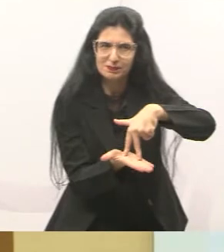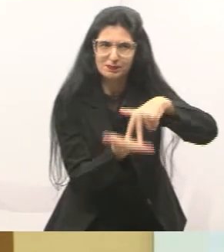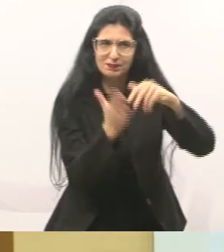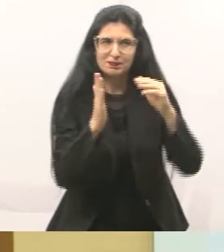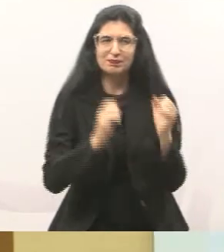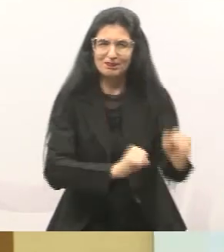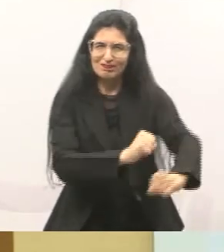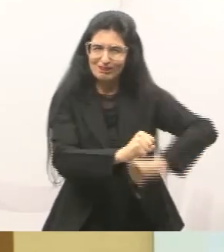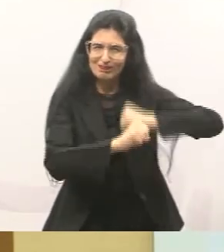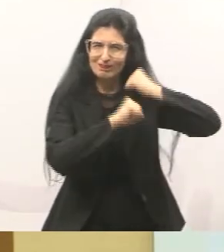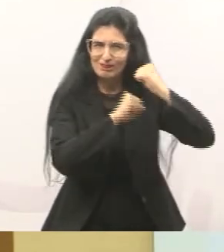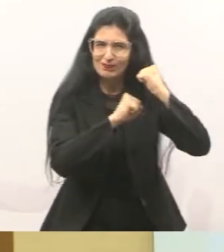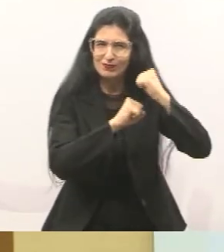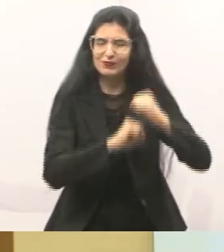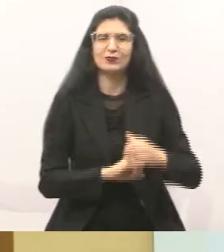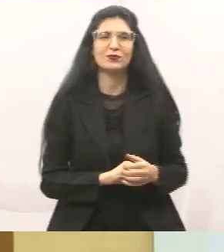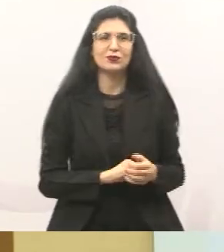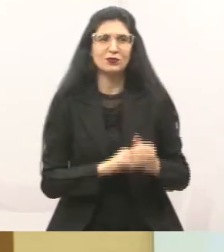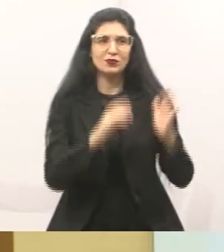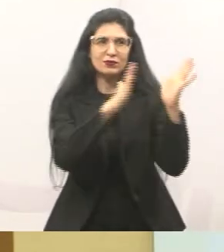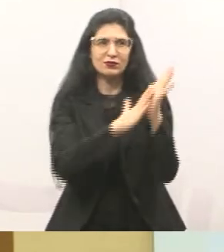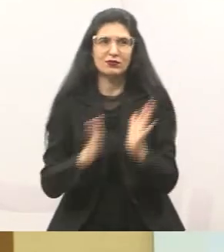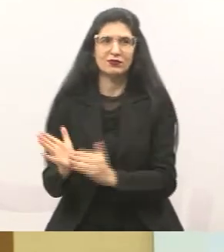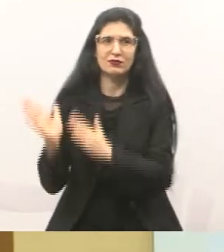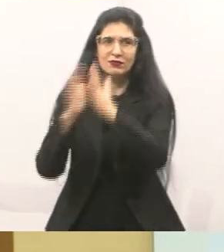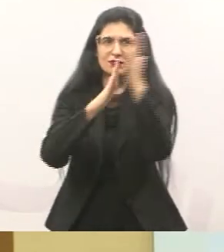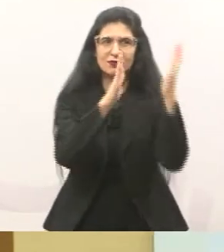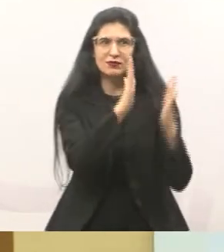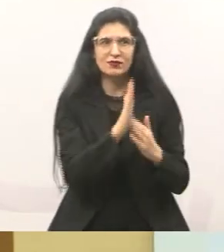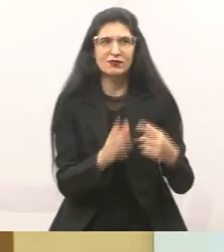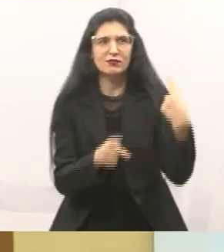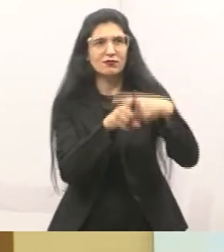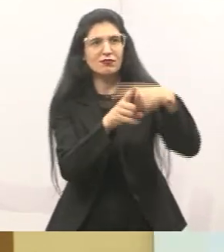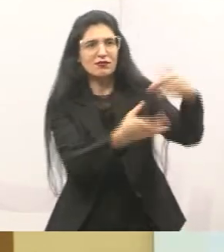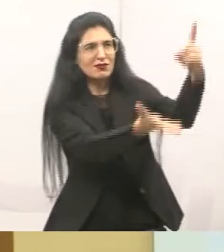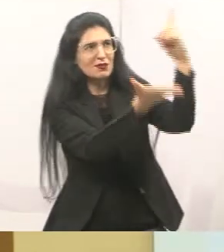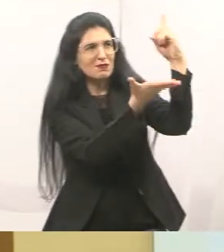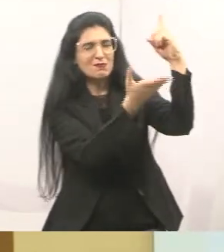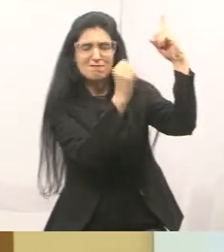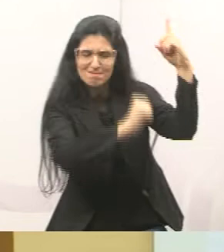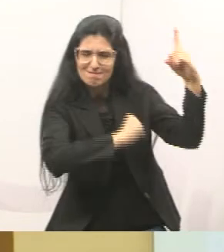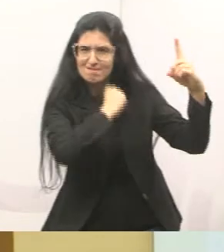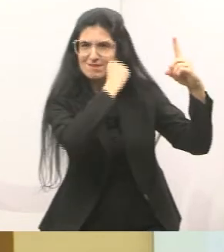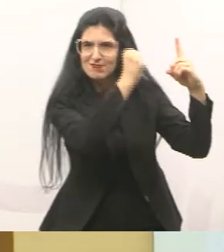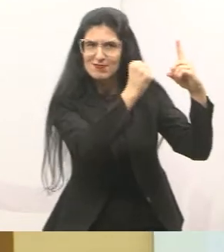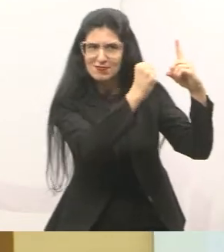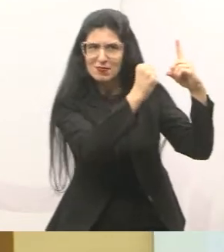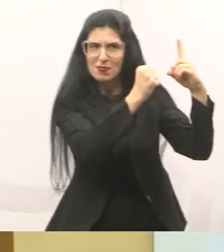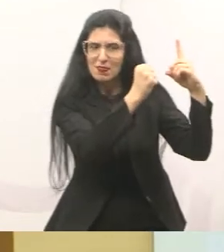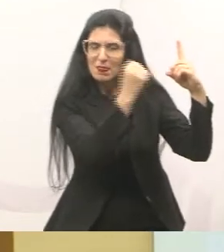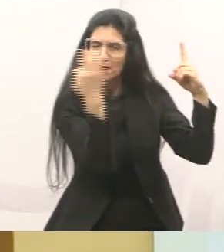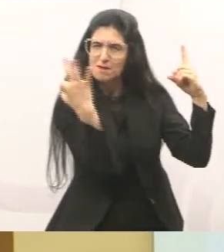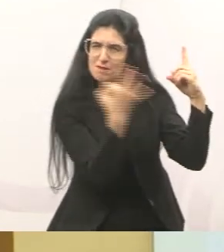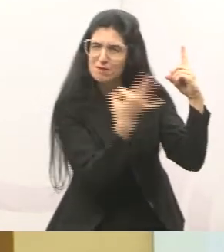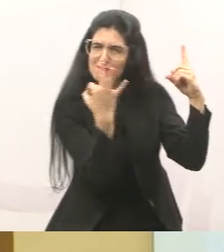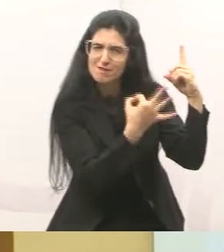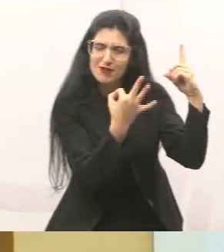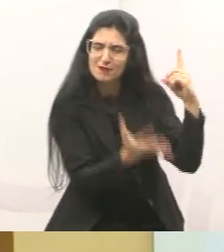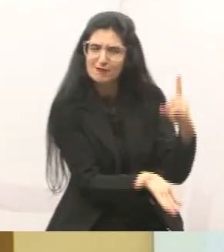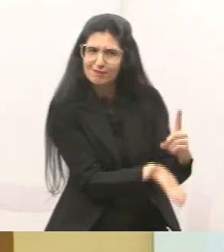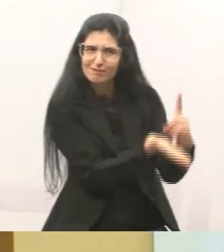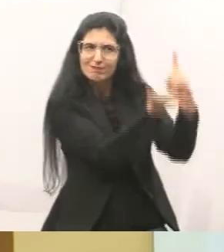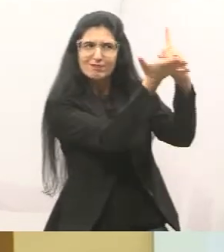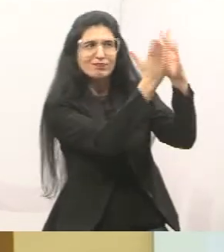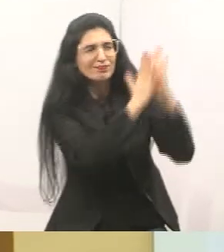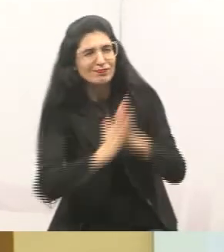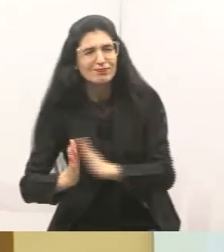Louvai-lo pelos seus atos poderosos, louvai-os conforme a excelência da sua grandeza. Louvai-o